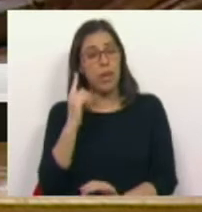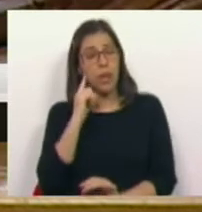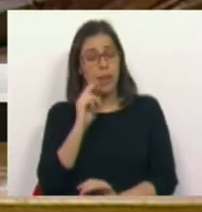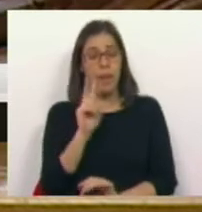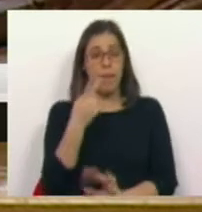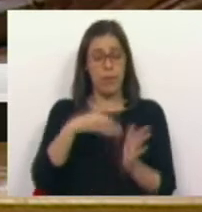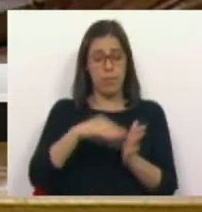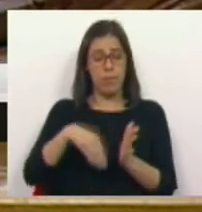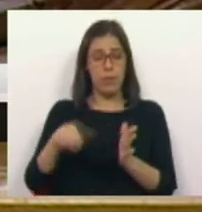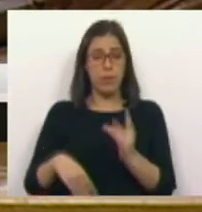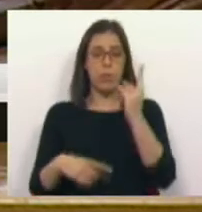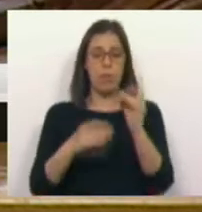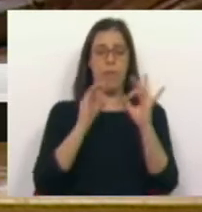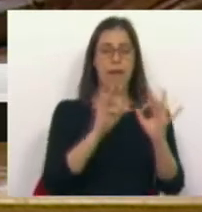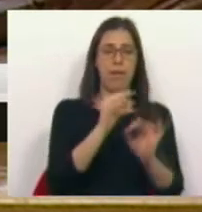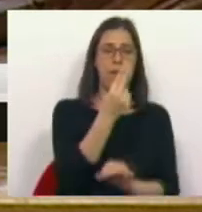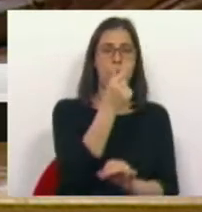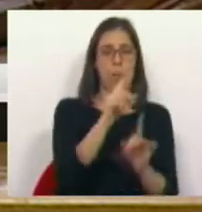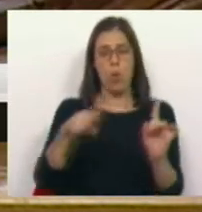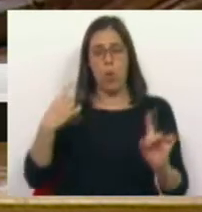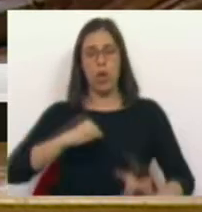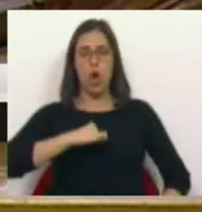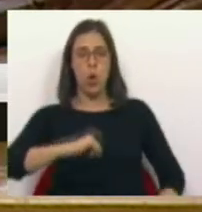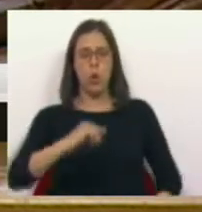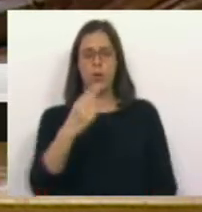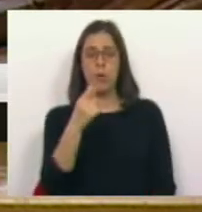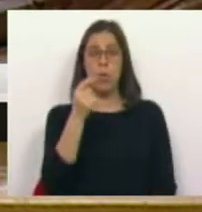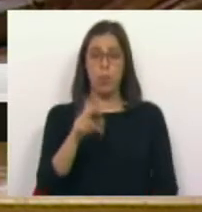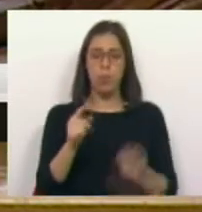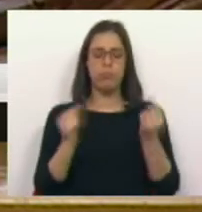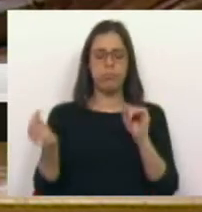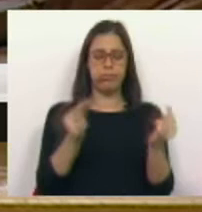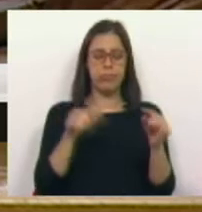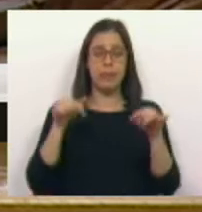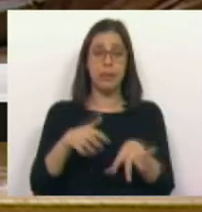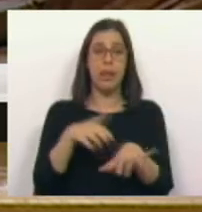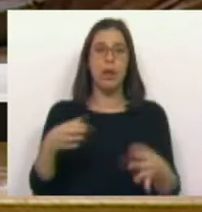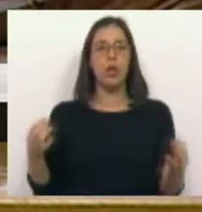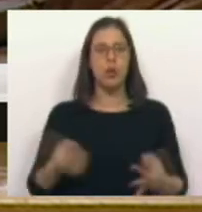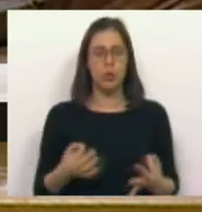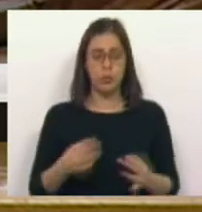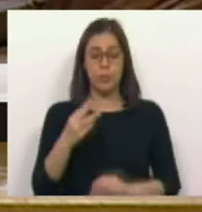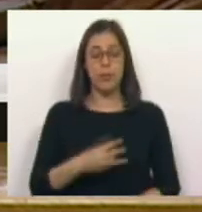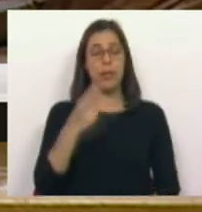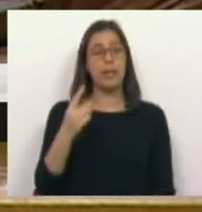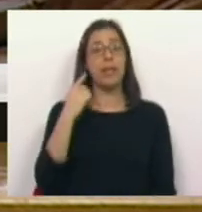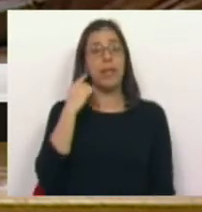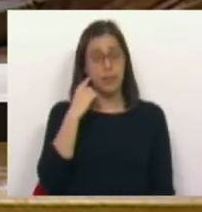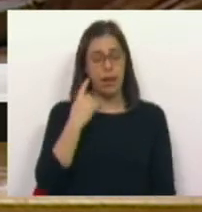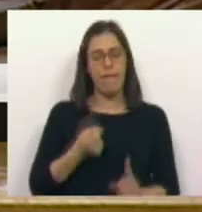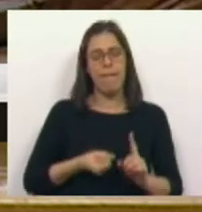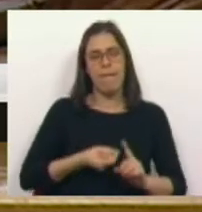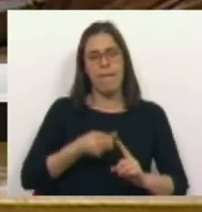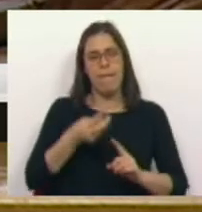de 2 petições, uma a favor da Uber e outra contra, terem sido discutidas nesta Câmara, 3 anos depois de